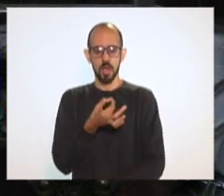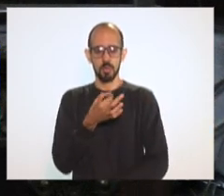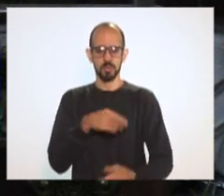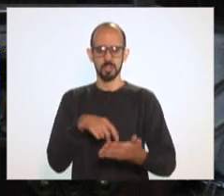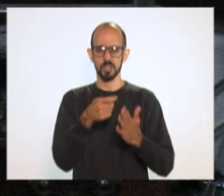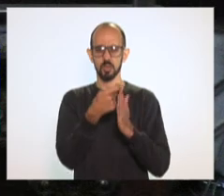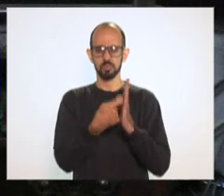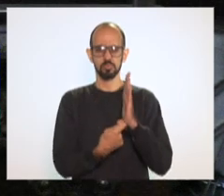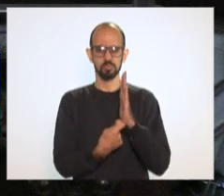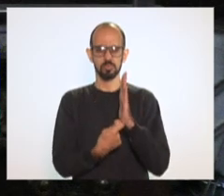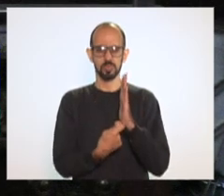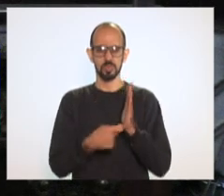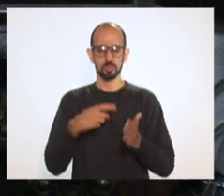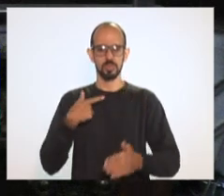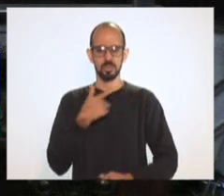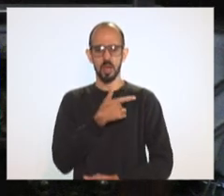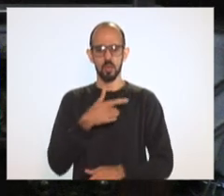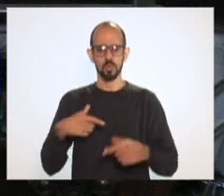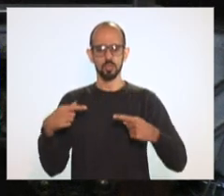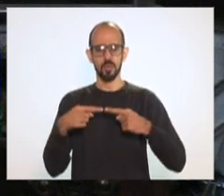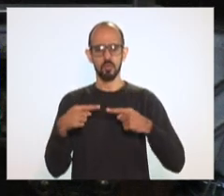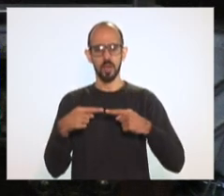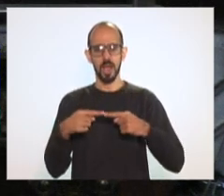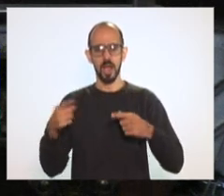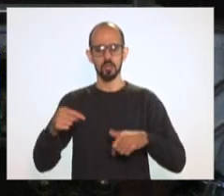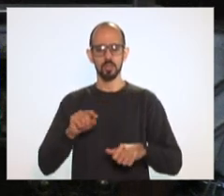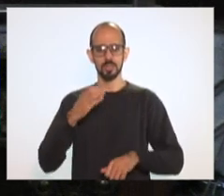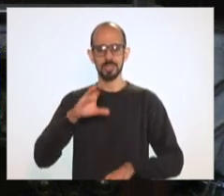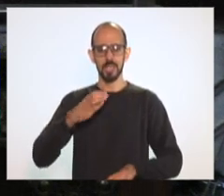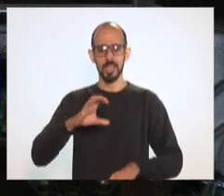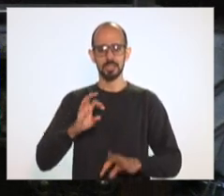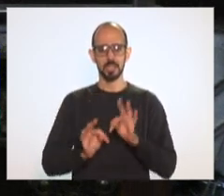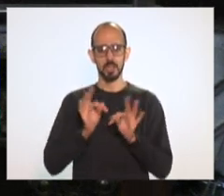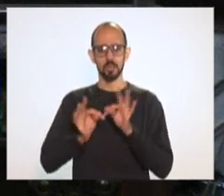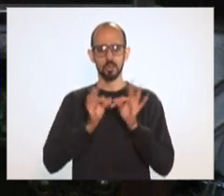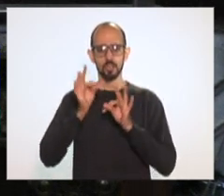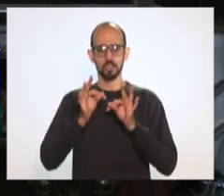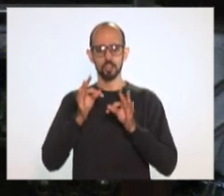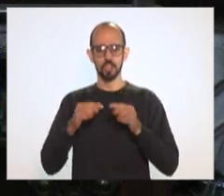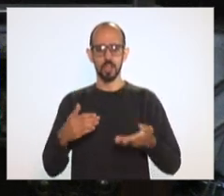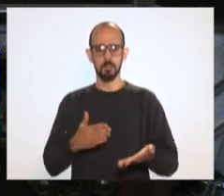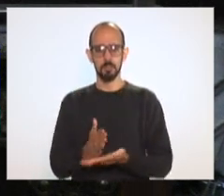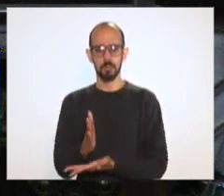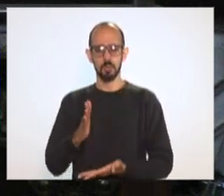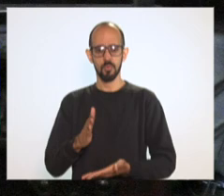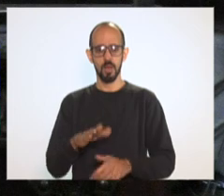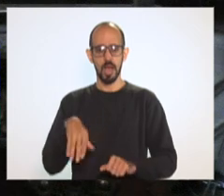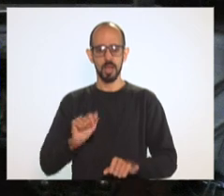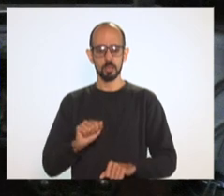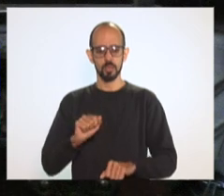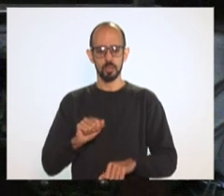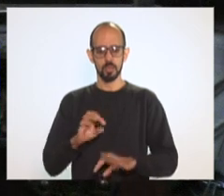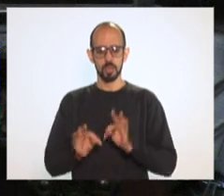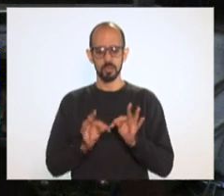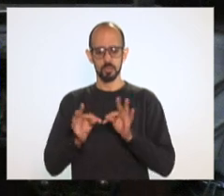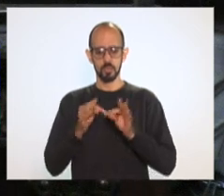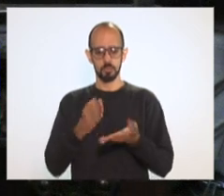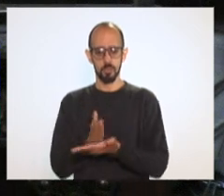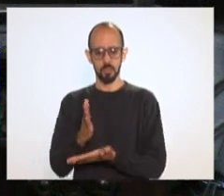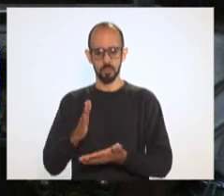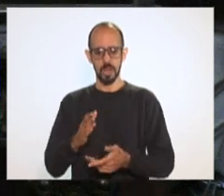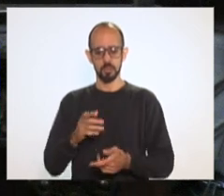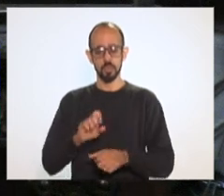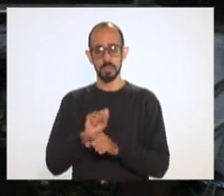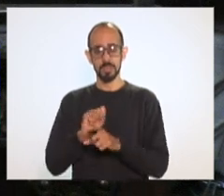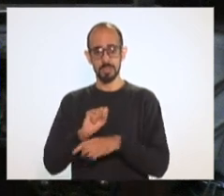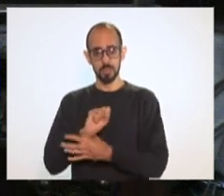condicionalidade, saúde favorável, de ciência e tecnologia favorável, de economia e indústria e comércio favorável, de trabalho, legislação social e seguridade social